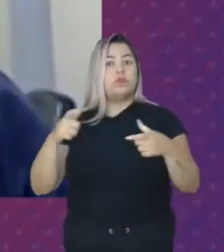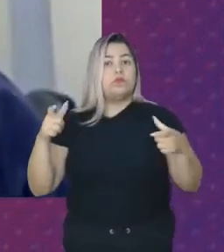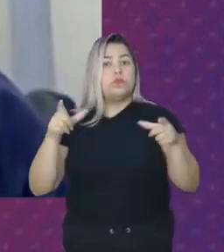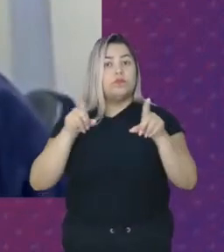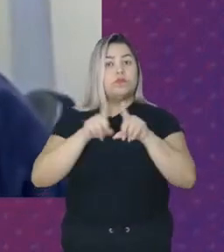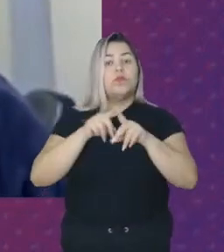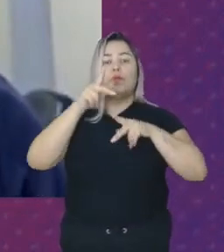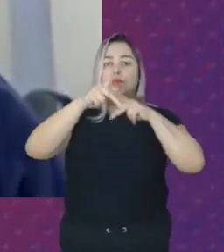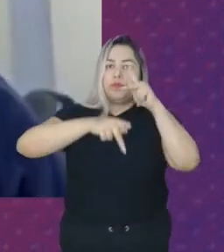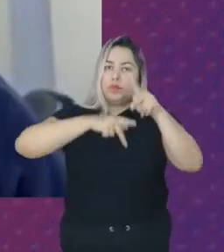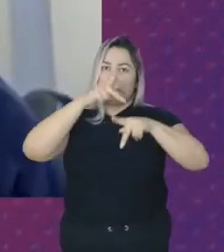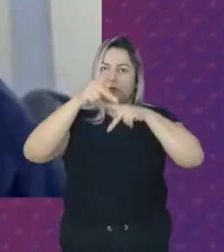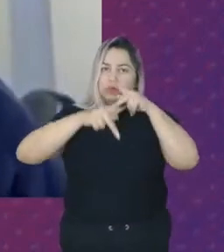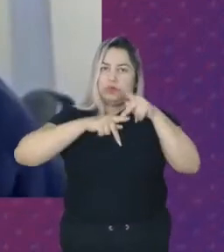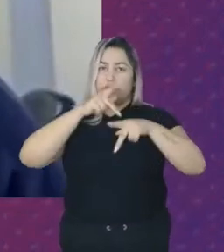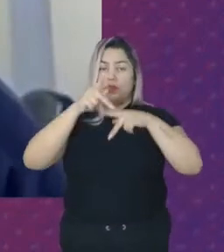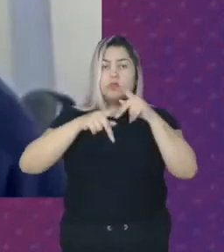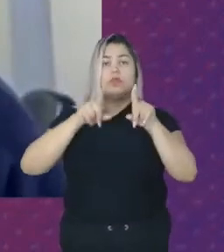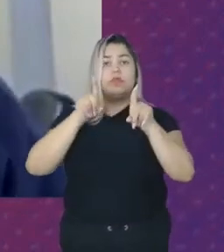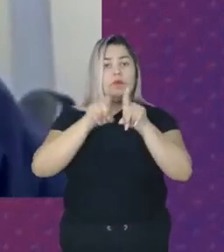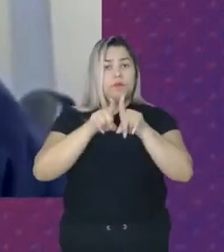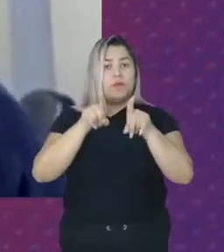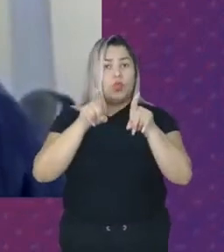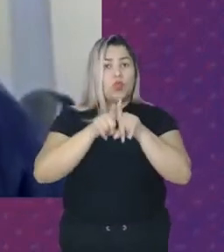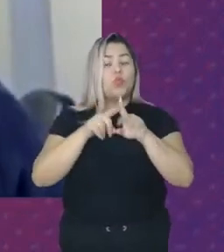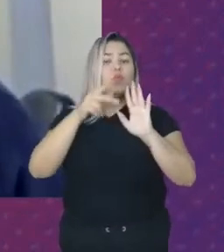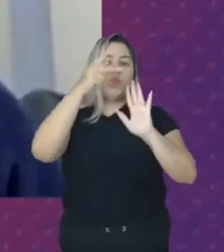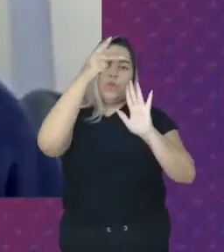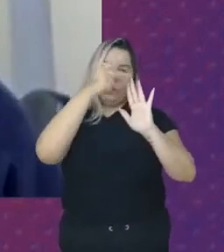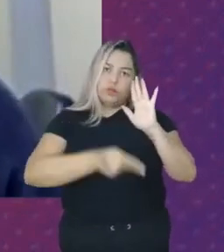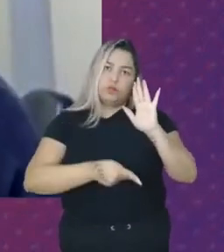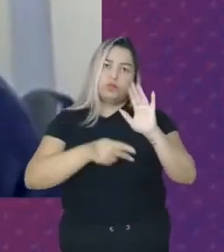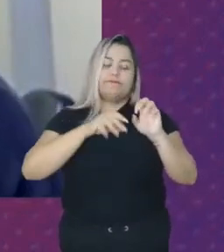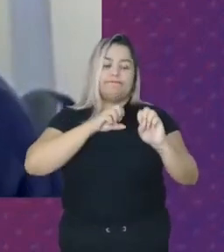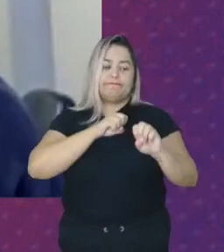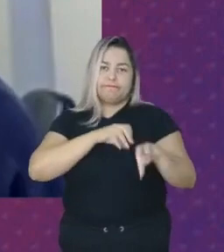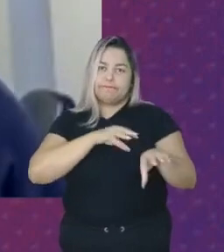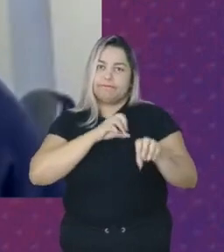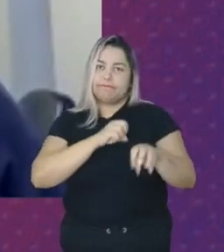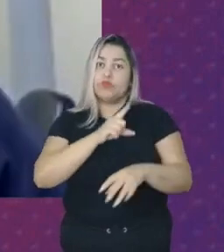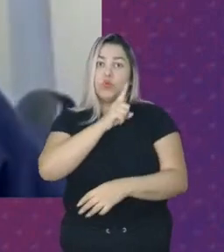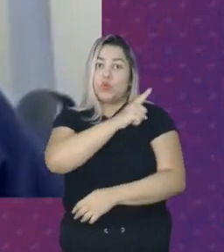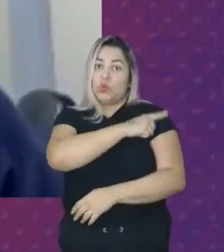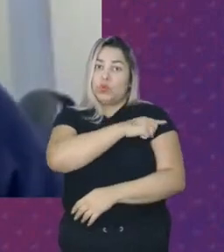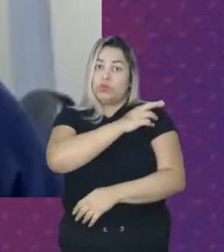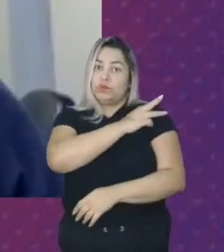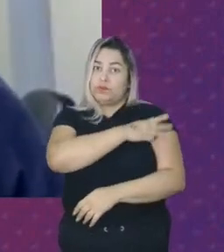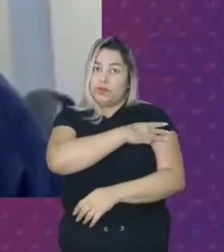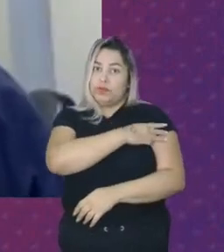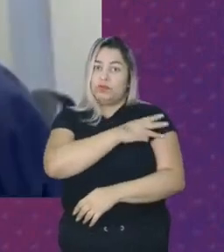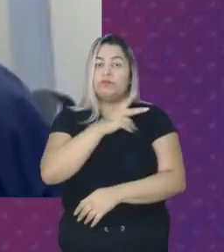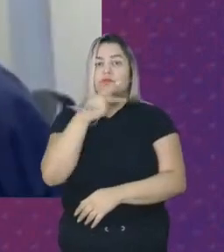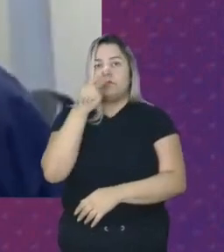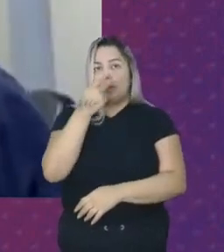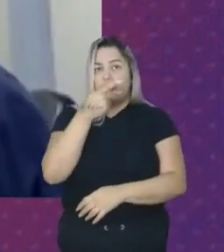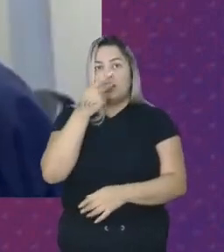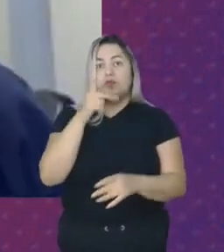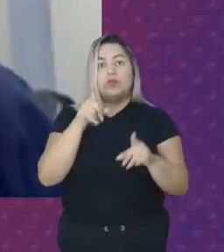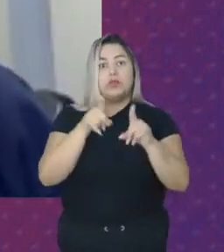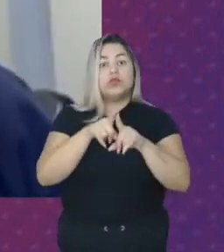adensamento populacional e que, portanto, um projeto de ensino médio, né, que diz que vai